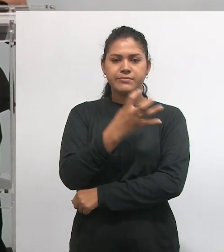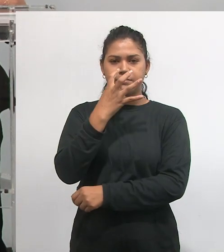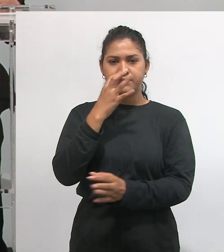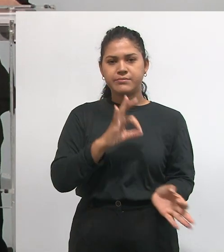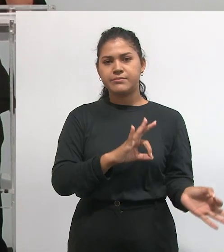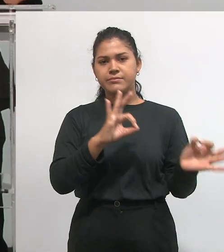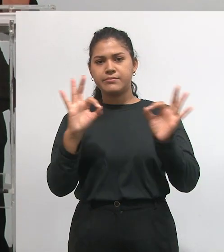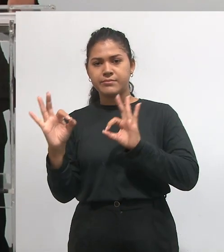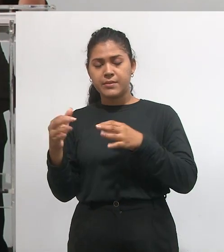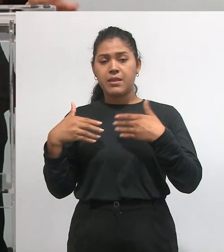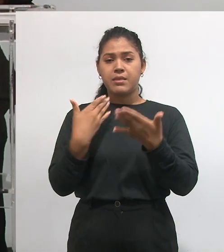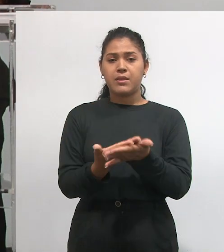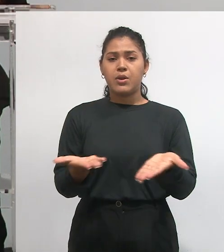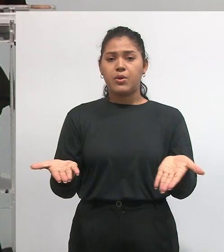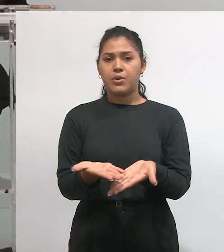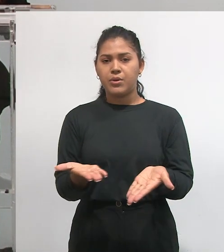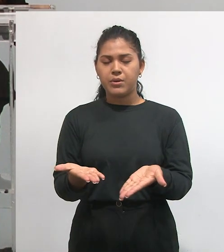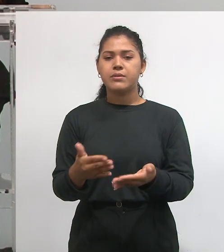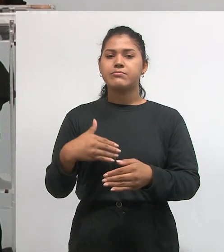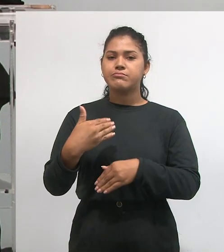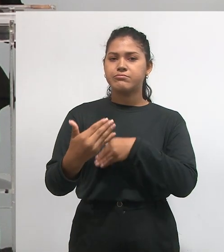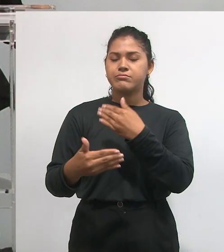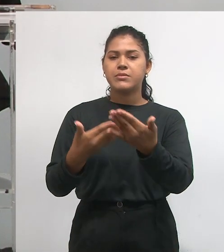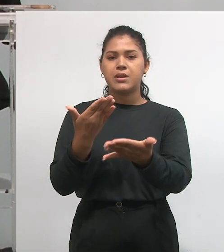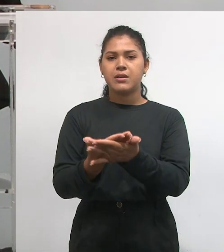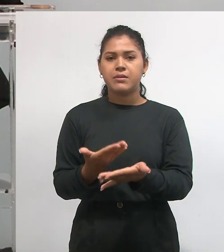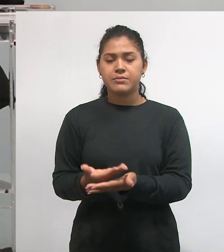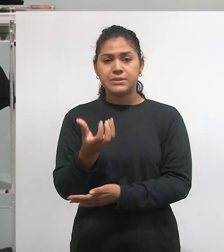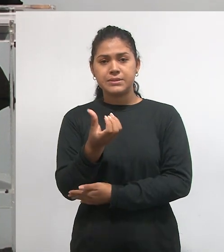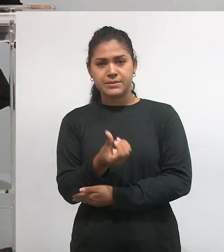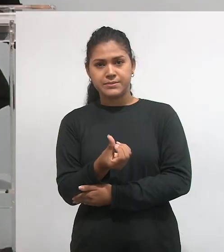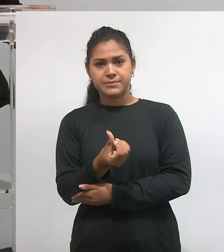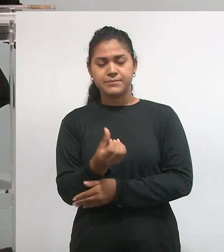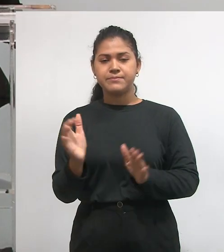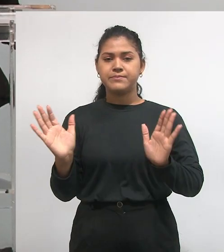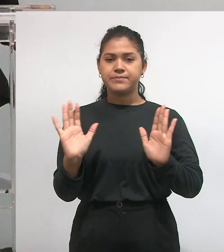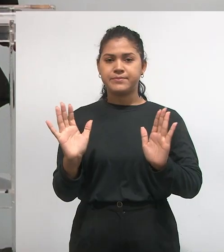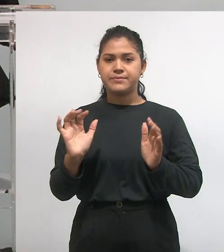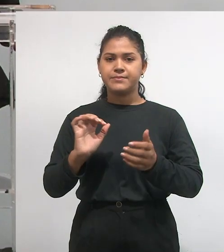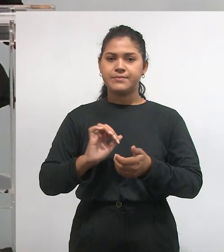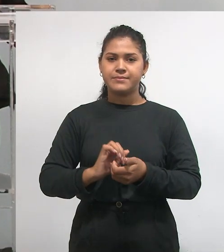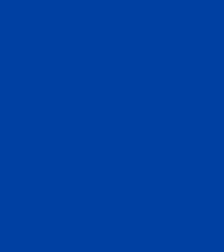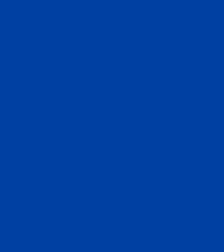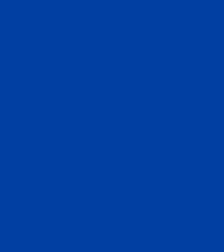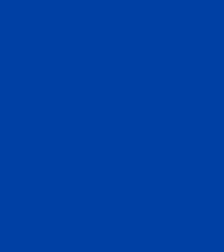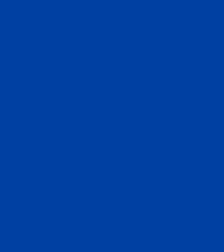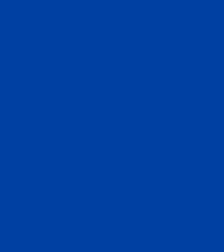sua atenção. Então, a gente vai caminhando aí para a nossa próxima aula na unidade número 6. Até lá!